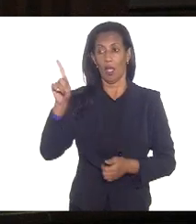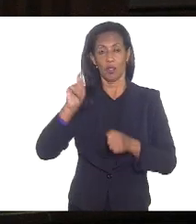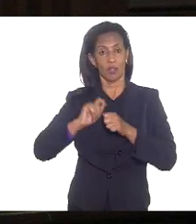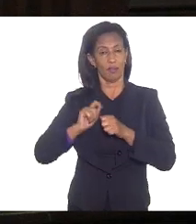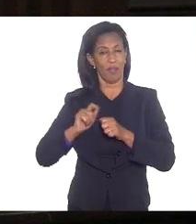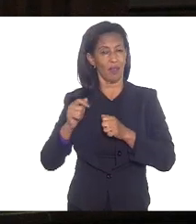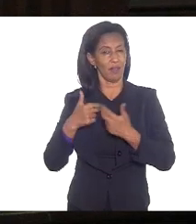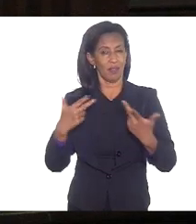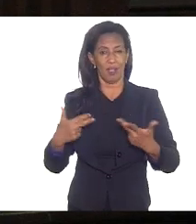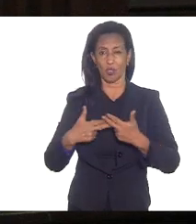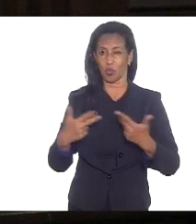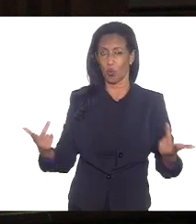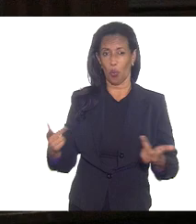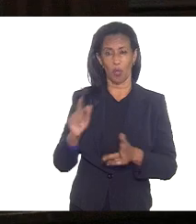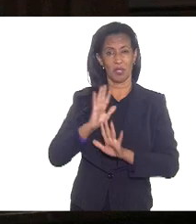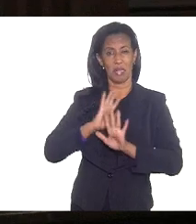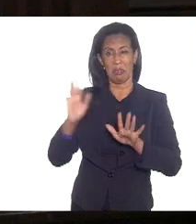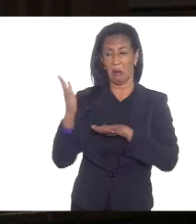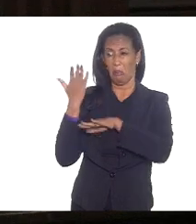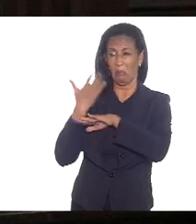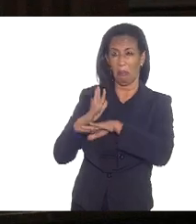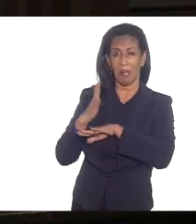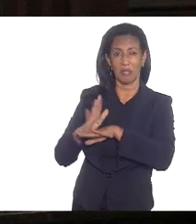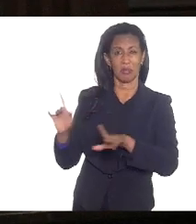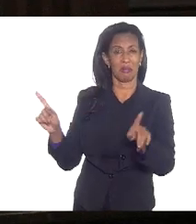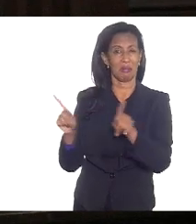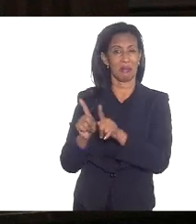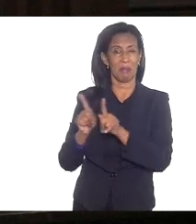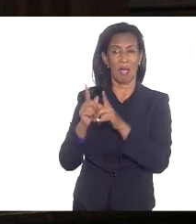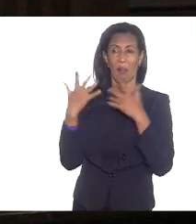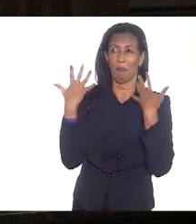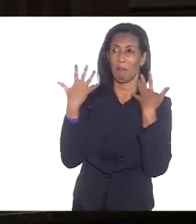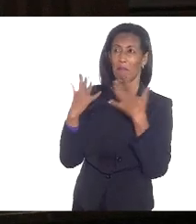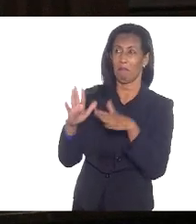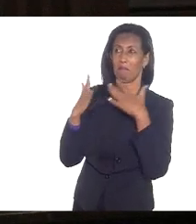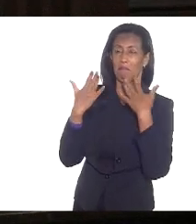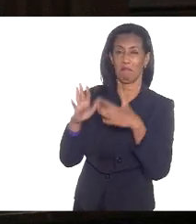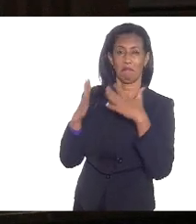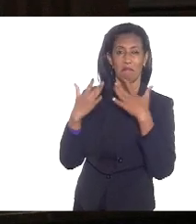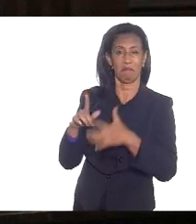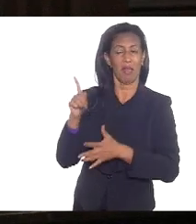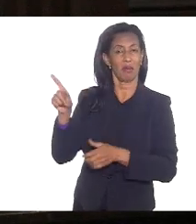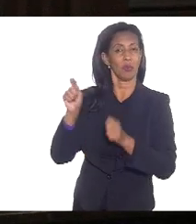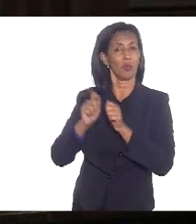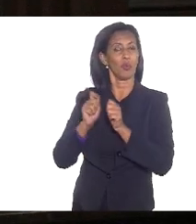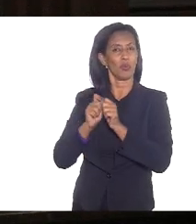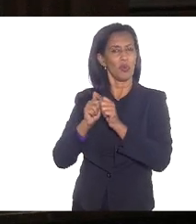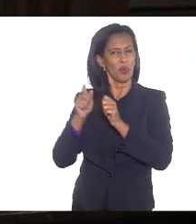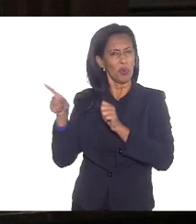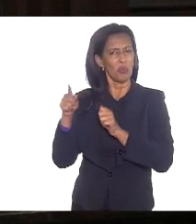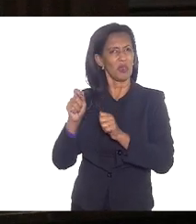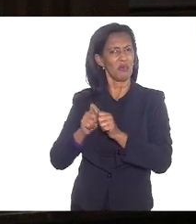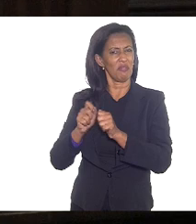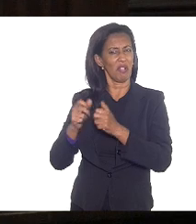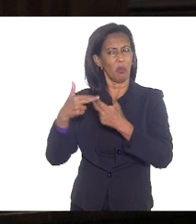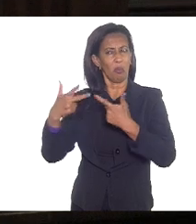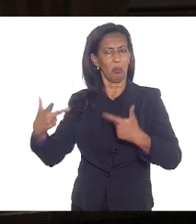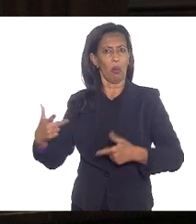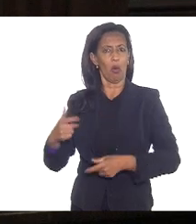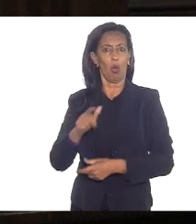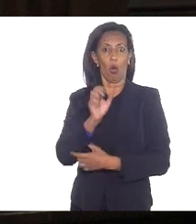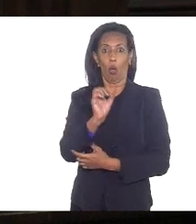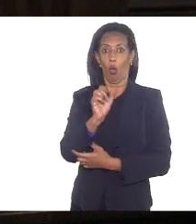coisas não somente as praticam, como também aplaudem os que as cometem. Orgulho